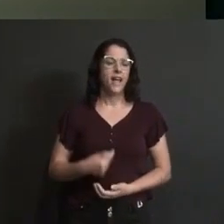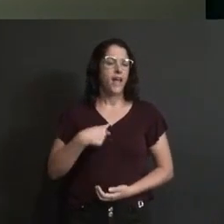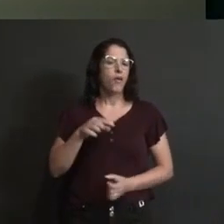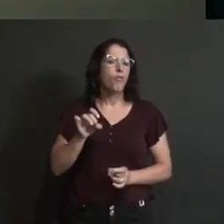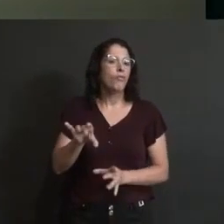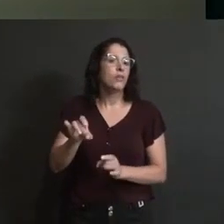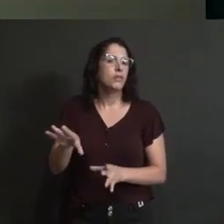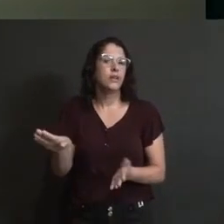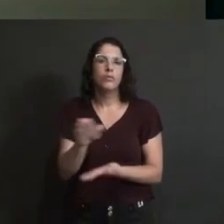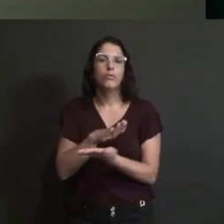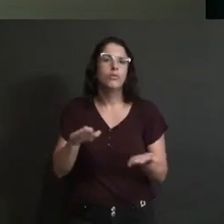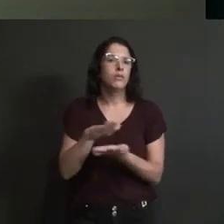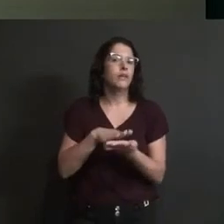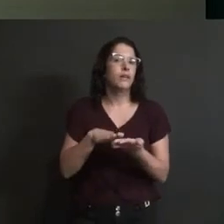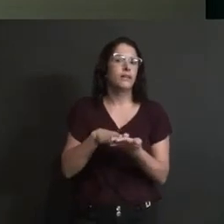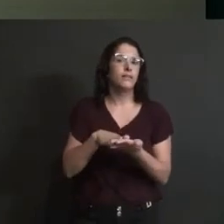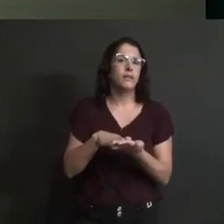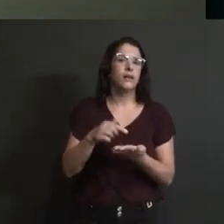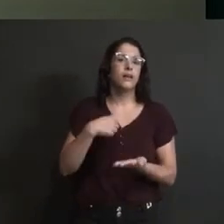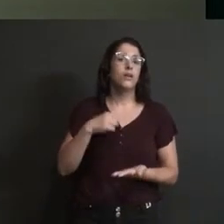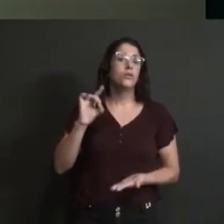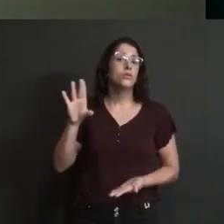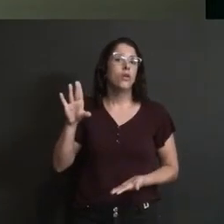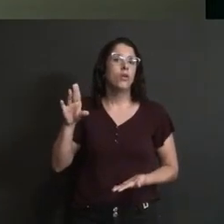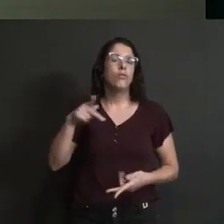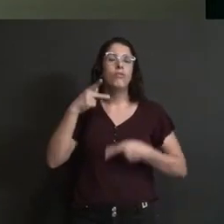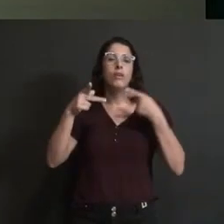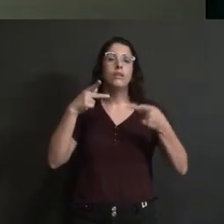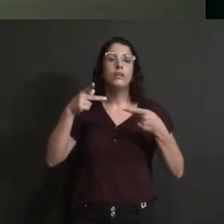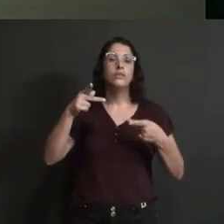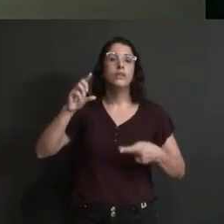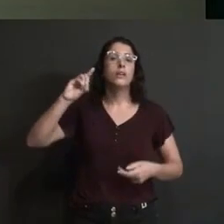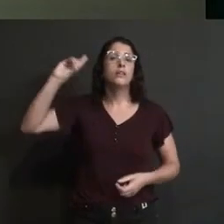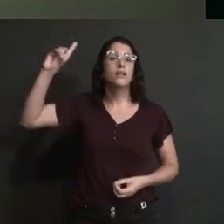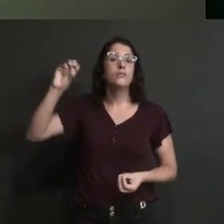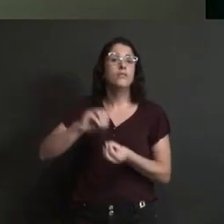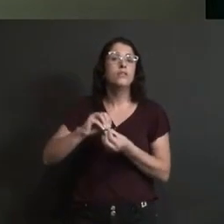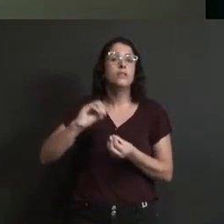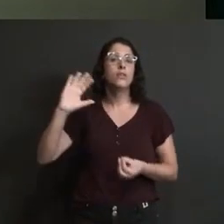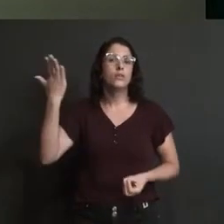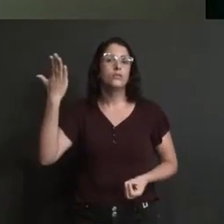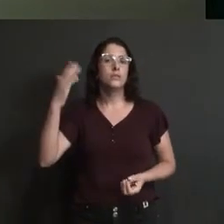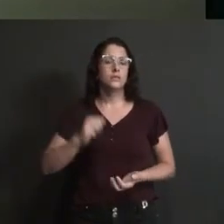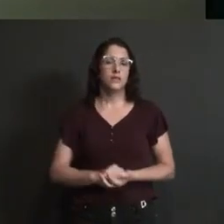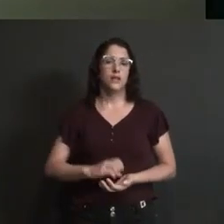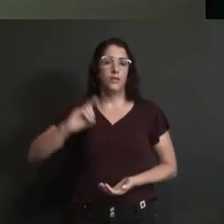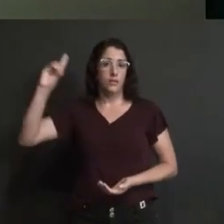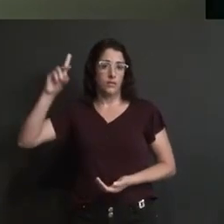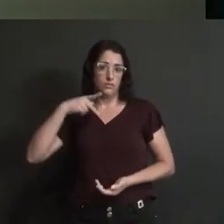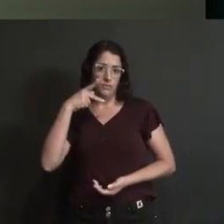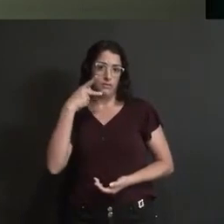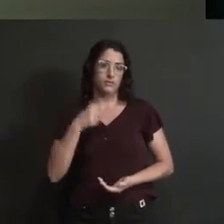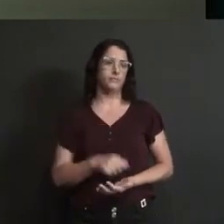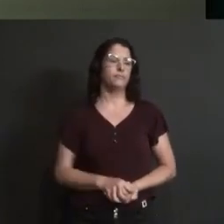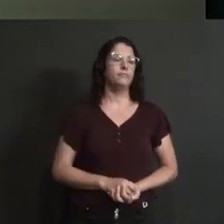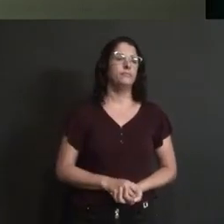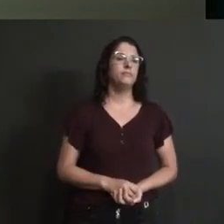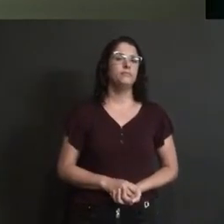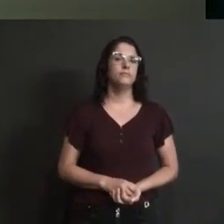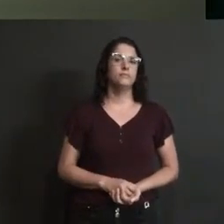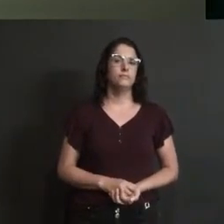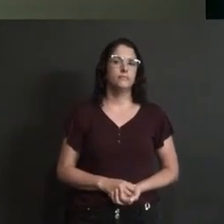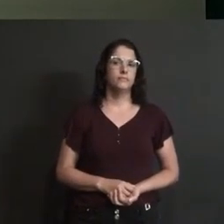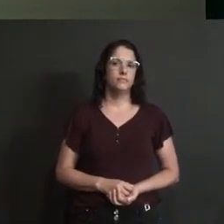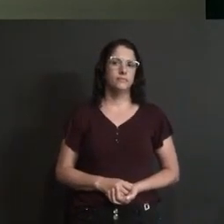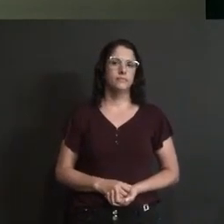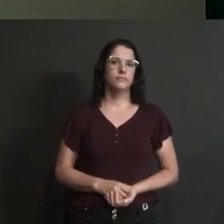querendo nada. Eu apenas estou falando que Deus está cumprindo nesta casa aquilo que ele falou.